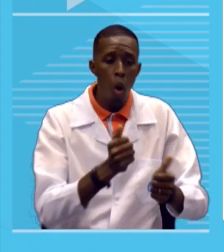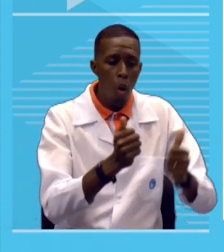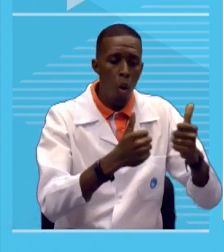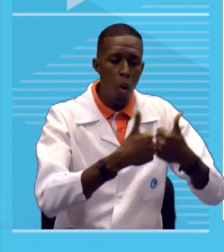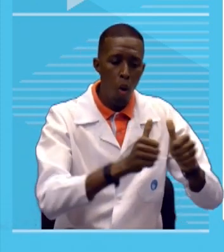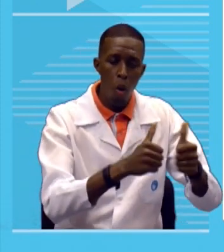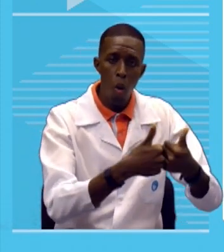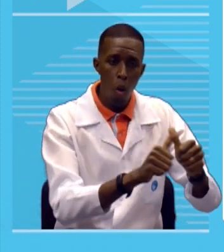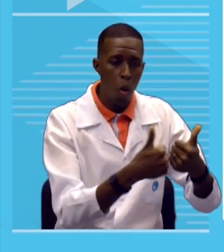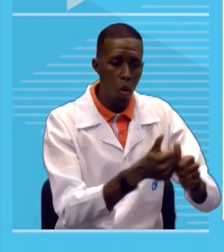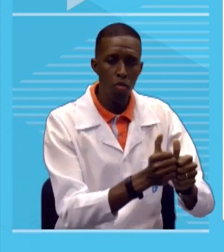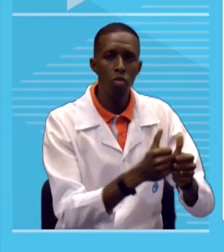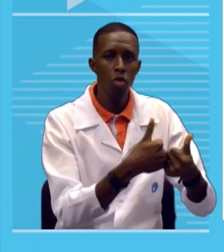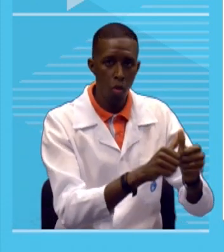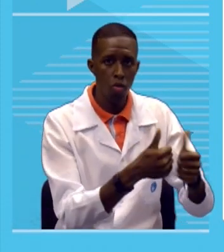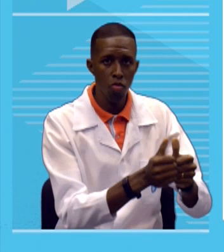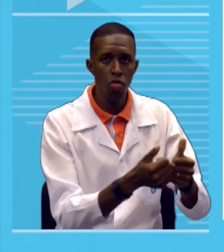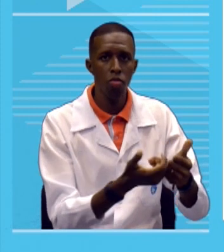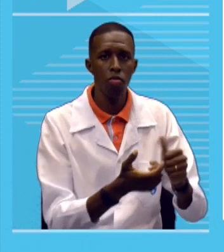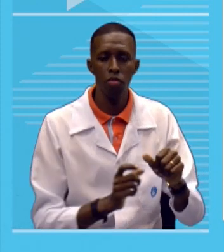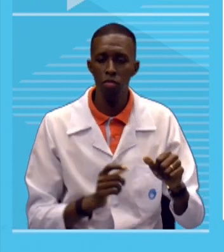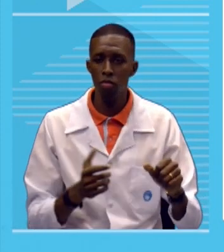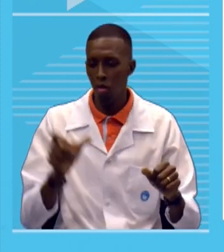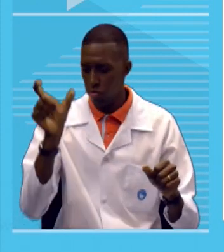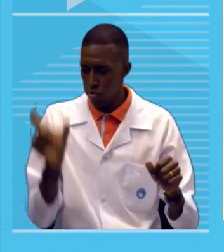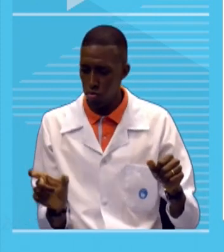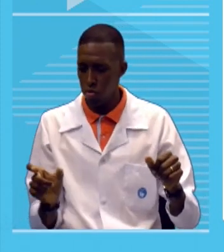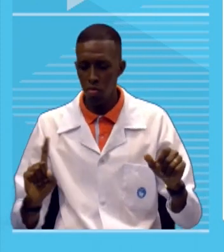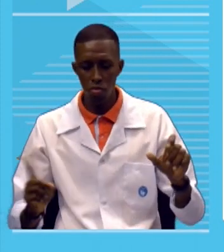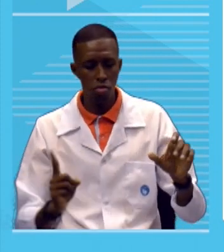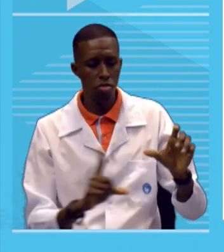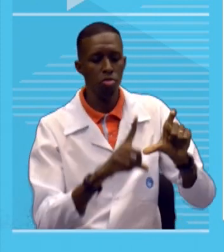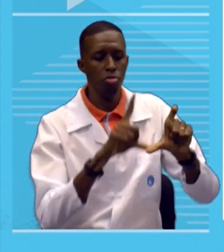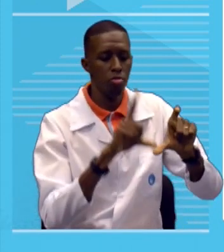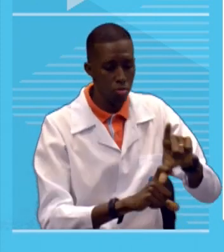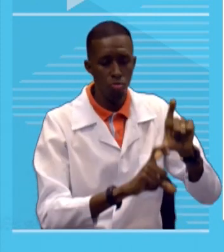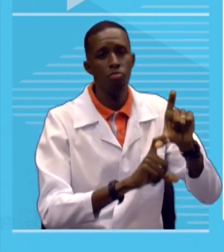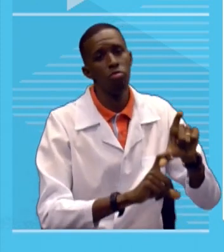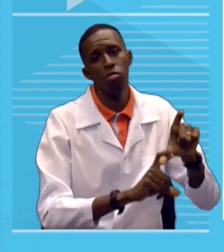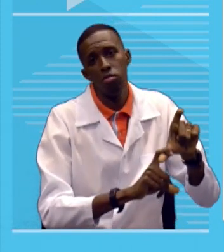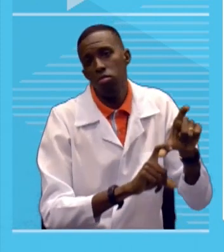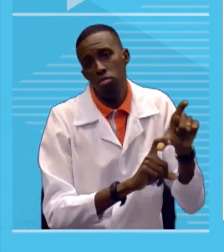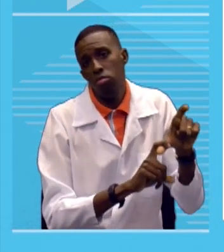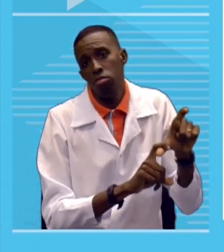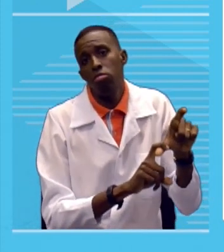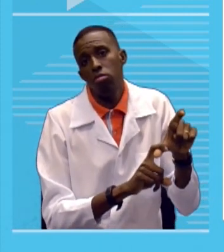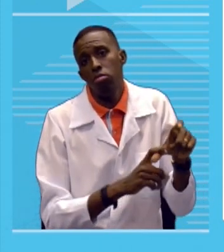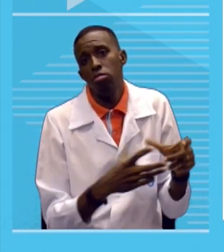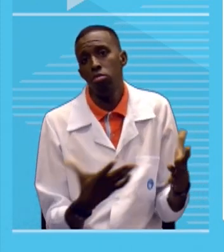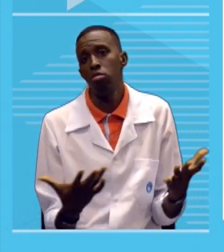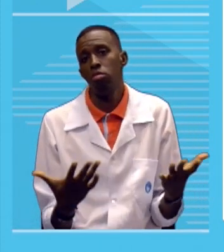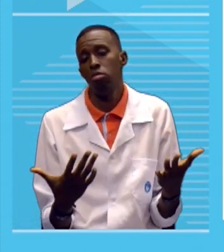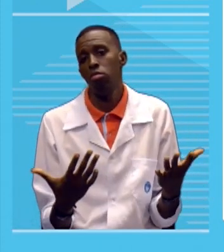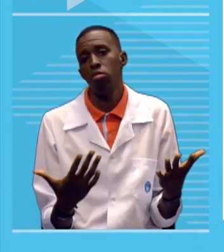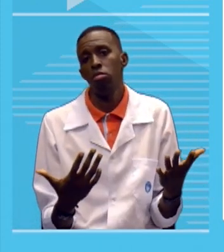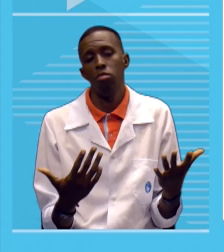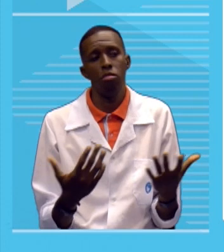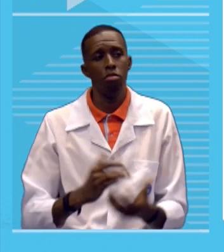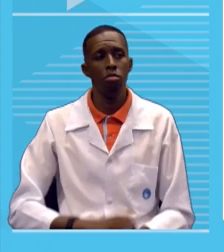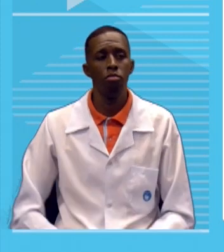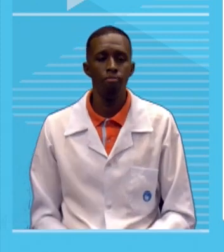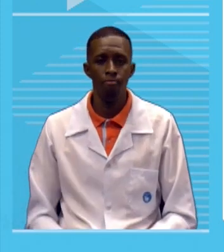existe um rodízio de automóveis, porque não tem como, né? As pessoas não conseguem